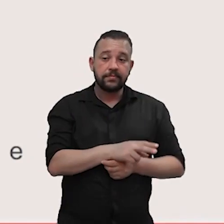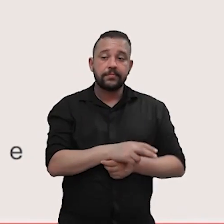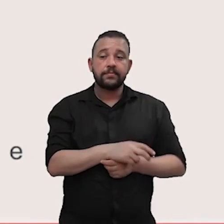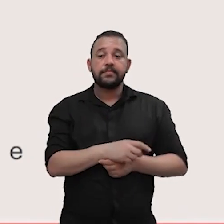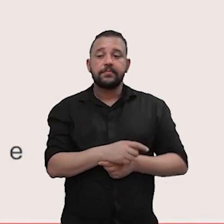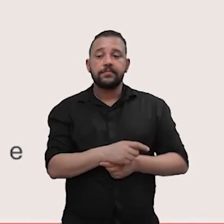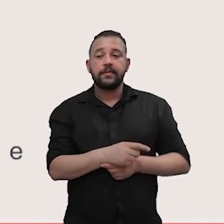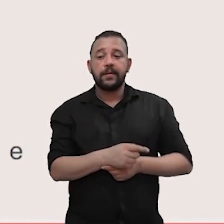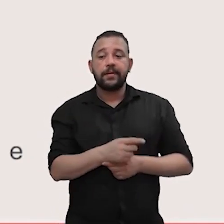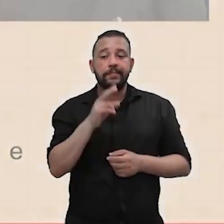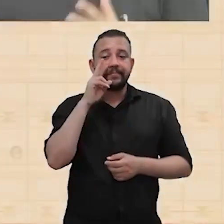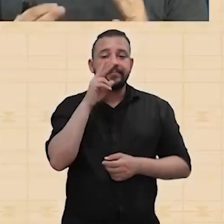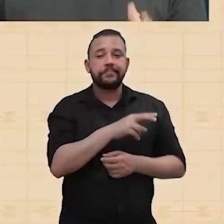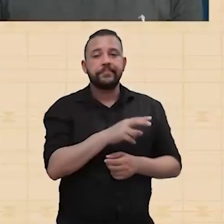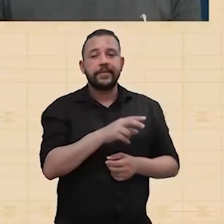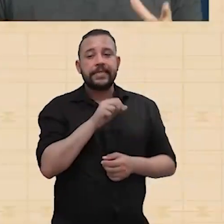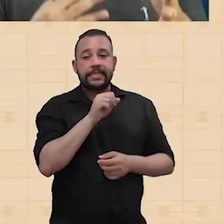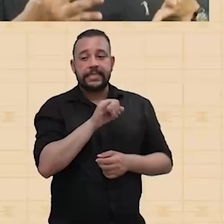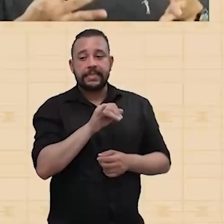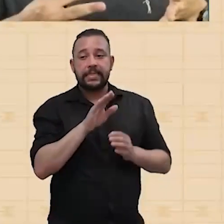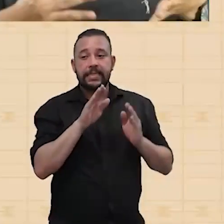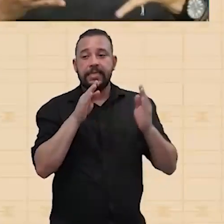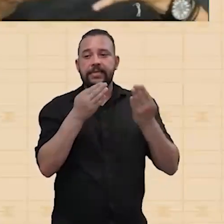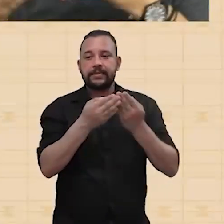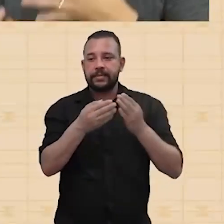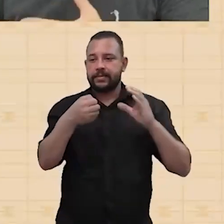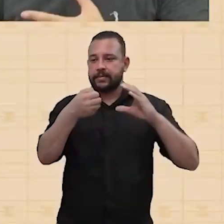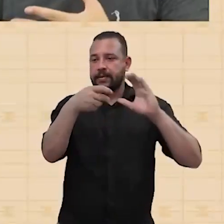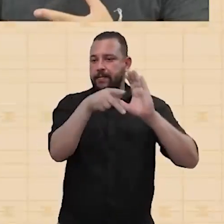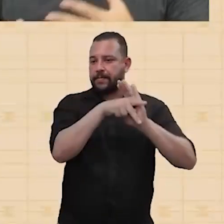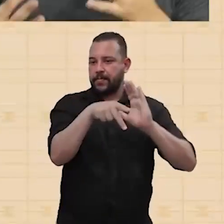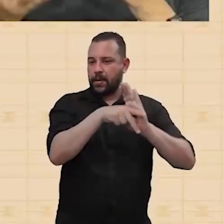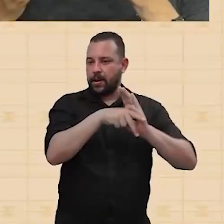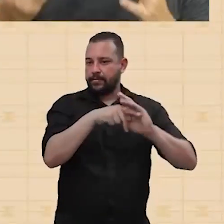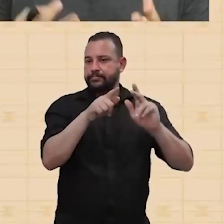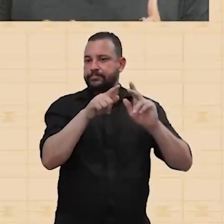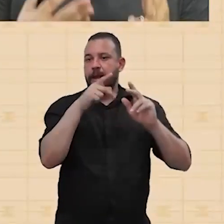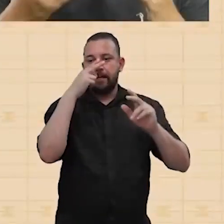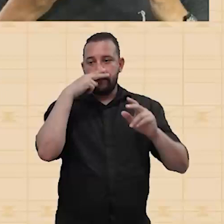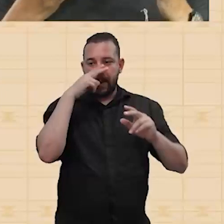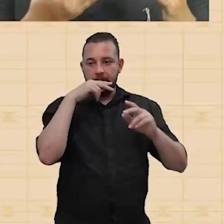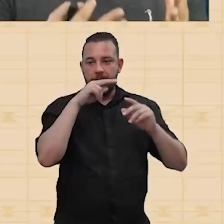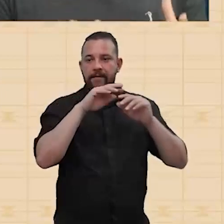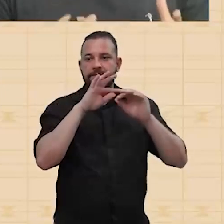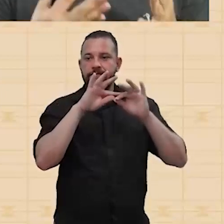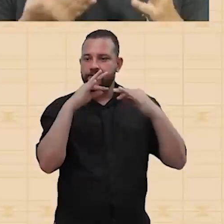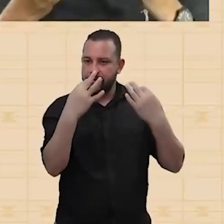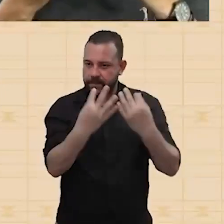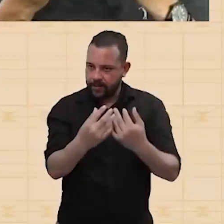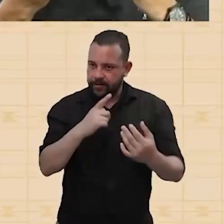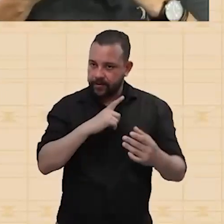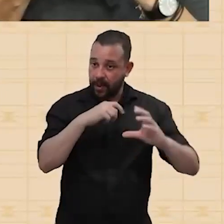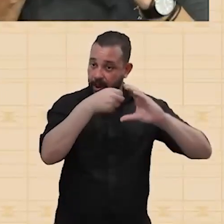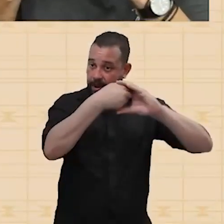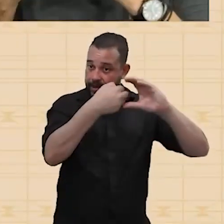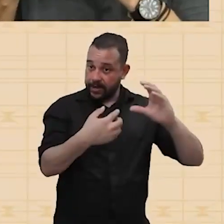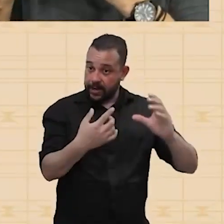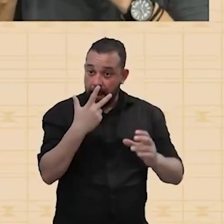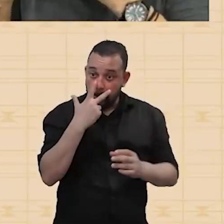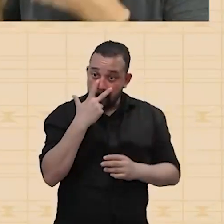Observação. Se os elementos pertencem à mesma família, eles vão ter propriedades